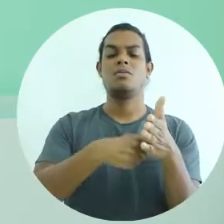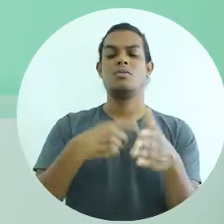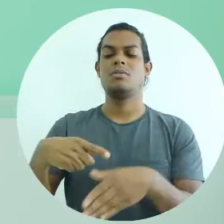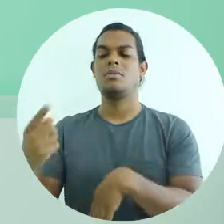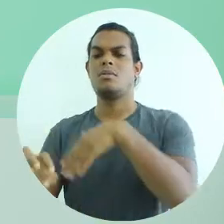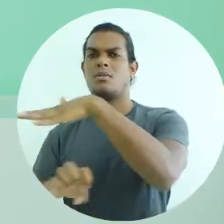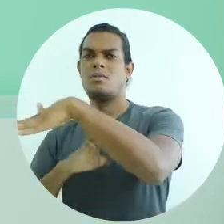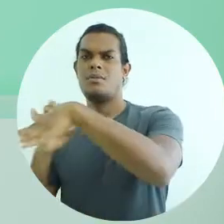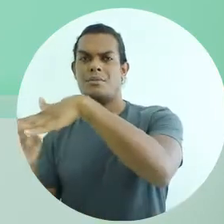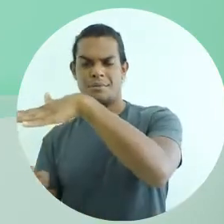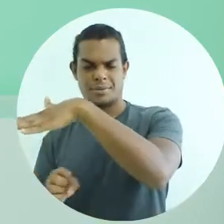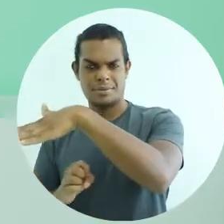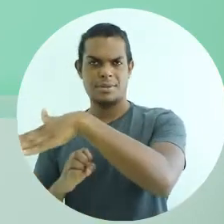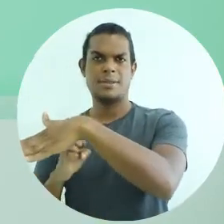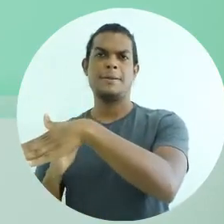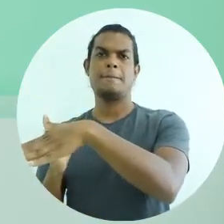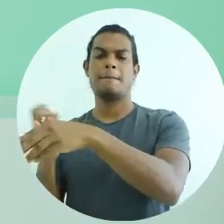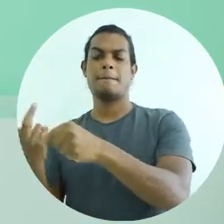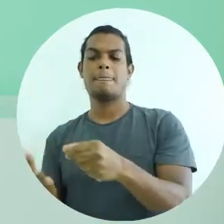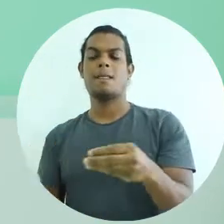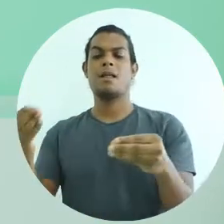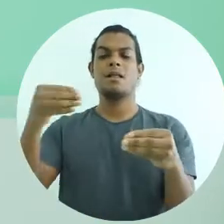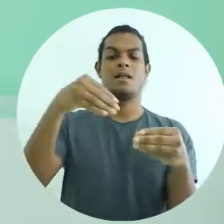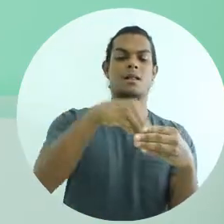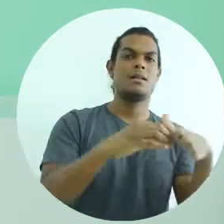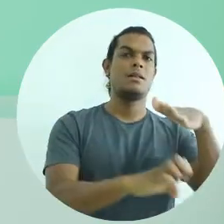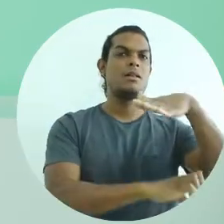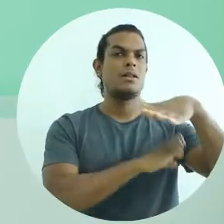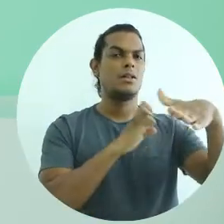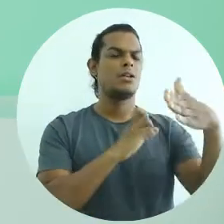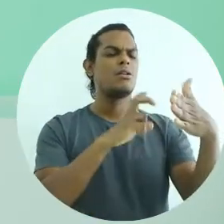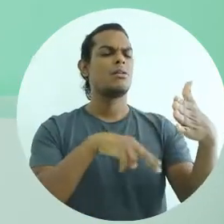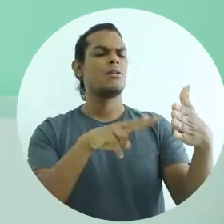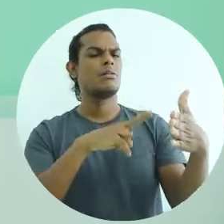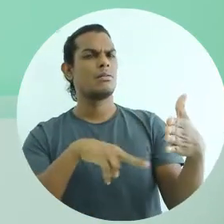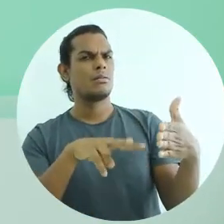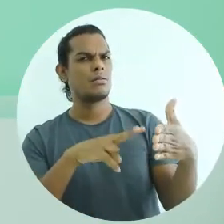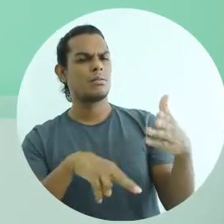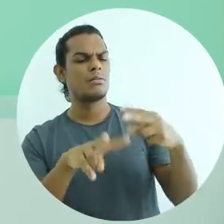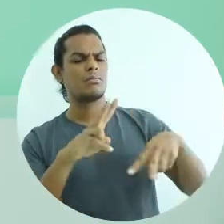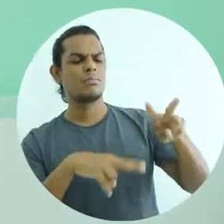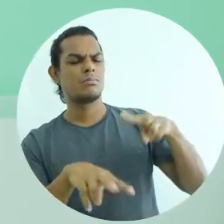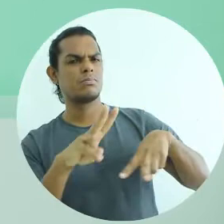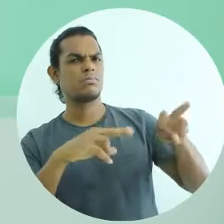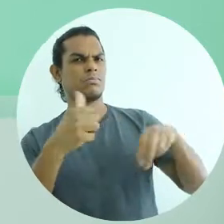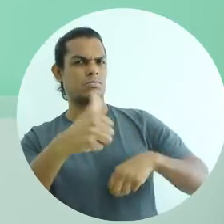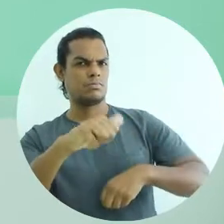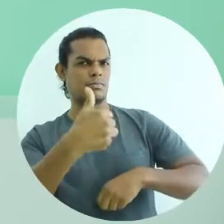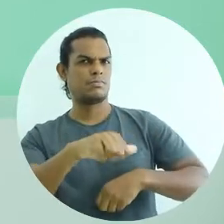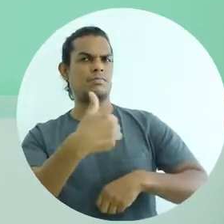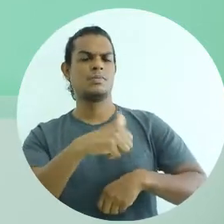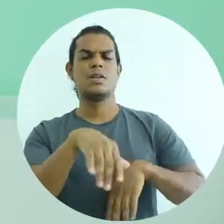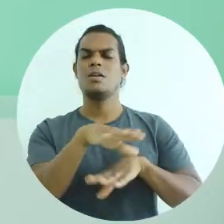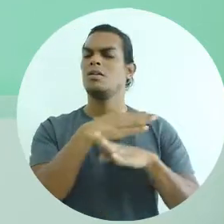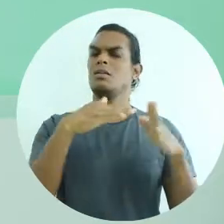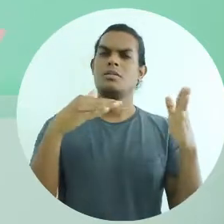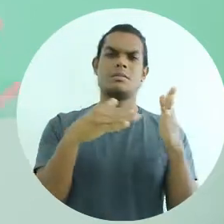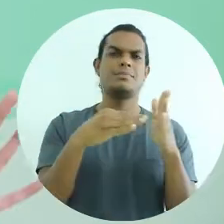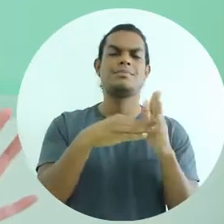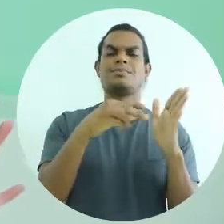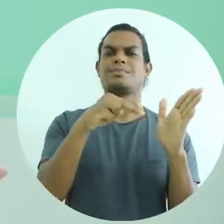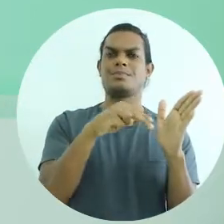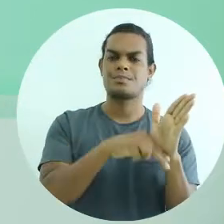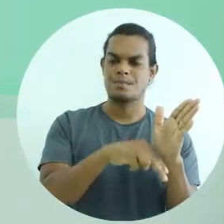autorizada por organismos para que ela venha avaliar o grau de cumprimento da minha empresa, da empresa que eu trabalho,